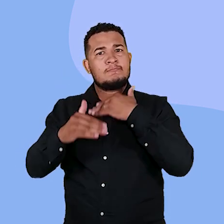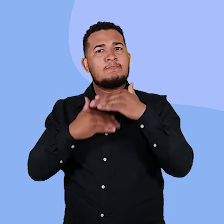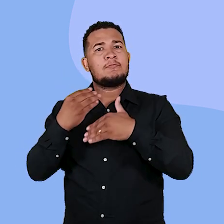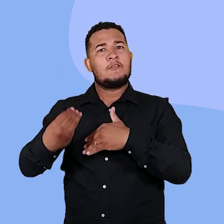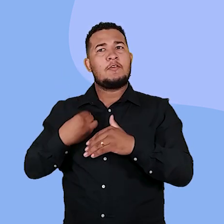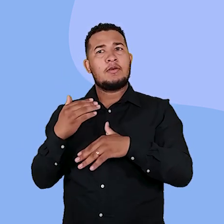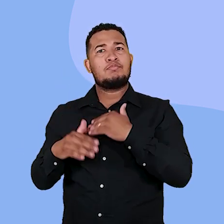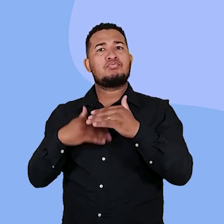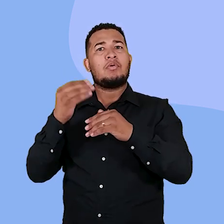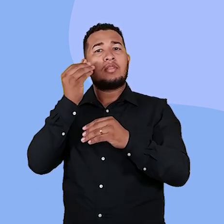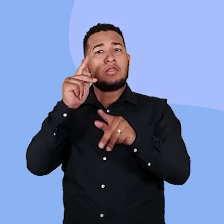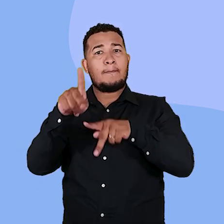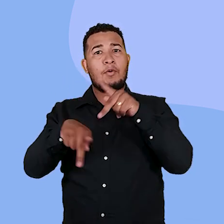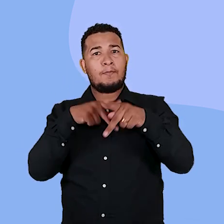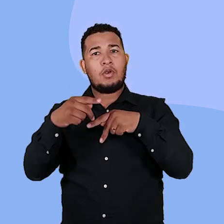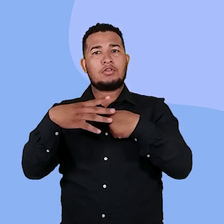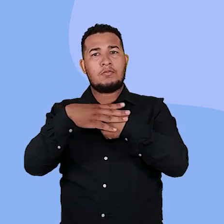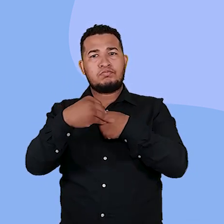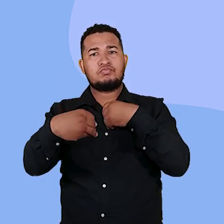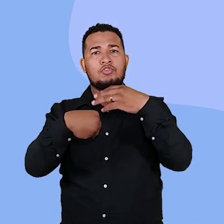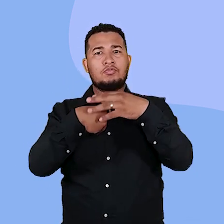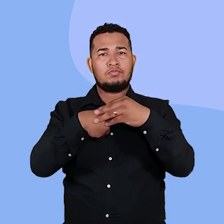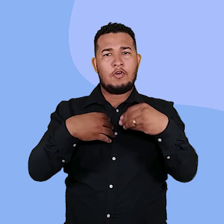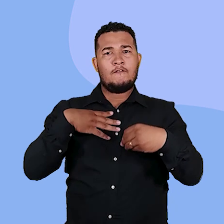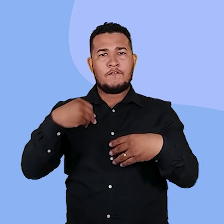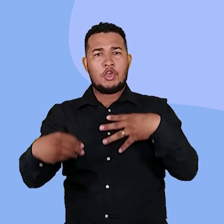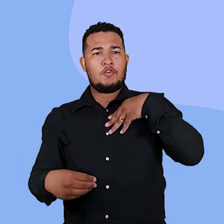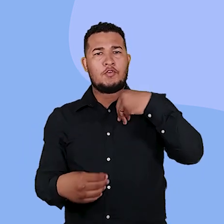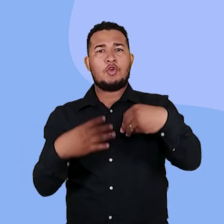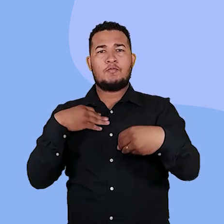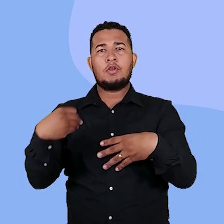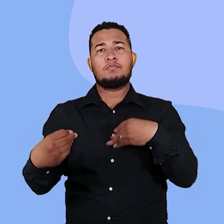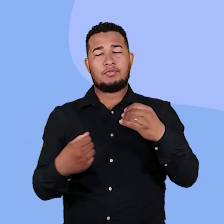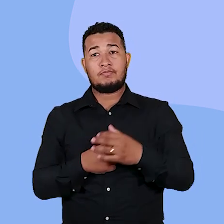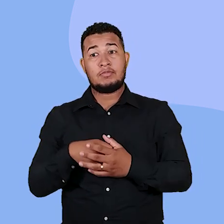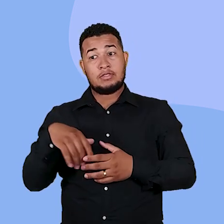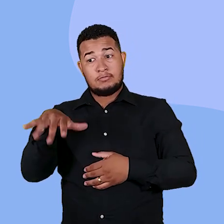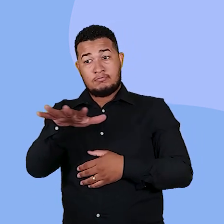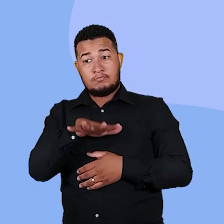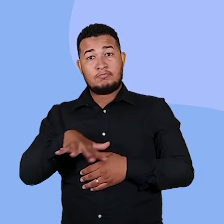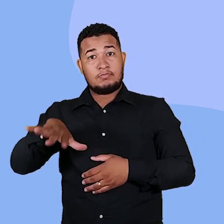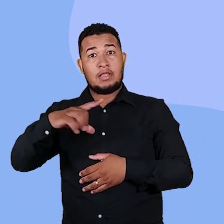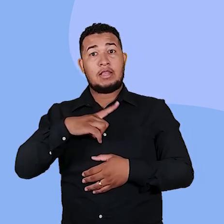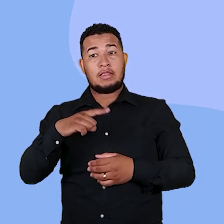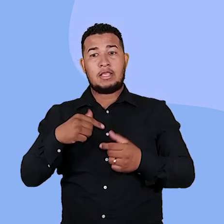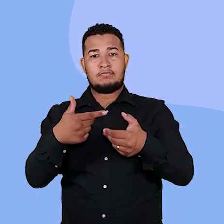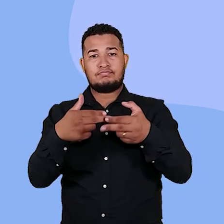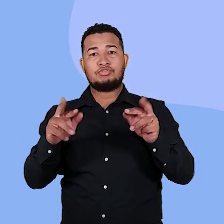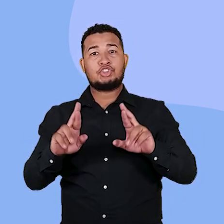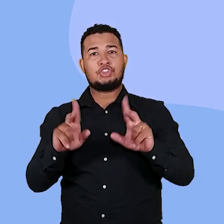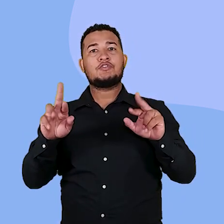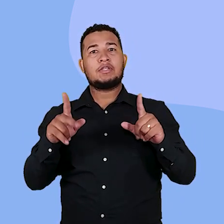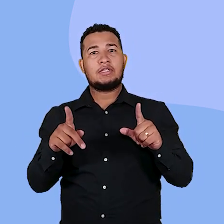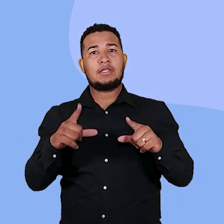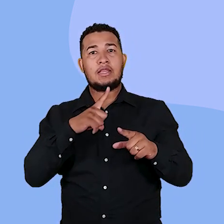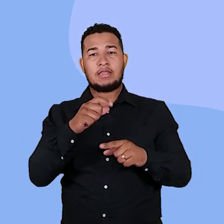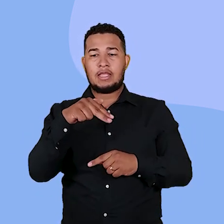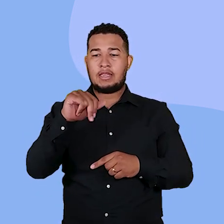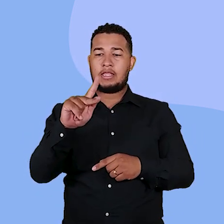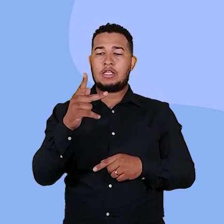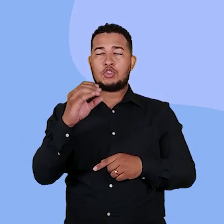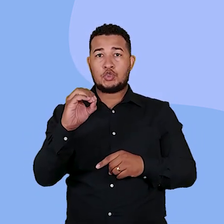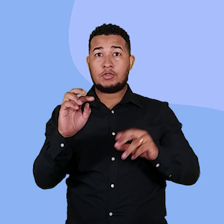sobreviver, crescer, reproduzir e manter uma população viável. Em um ecossistema, quando duas espécies distintas ocupam o mesmo